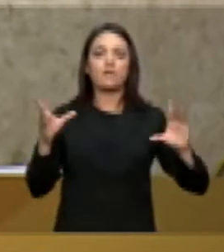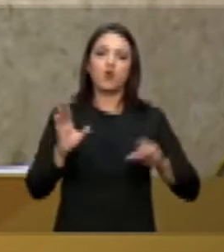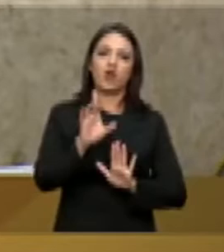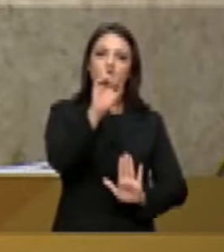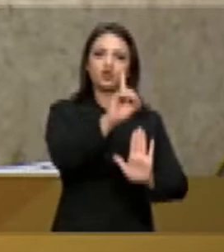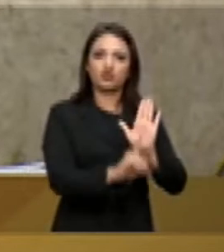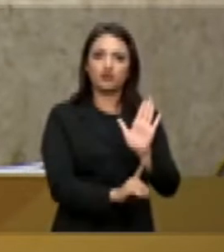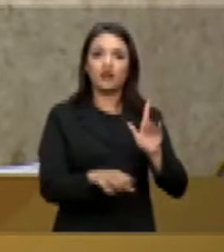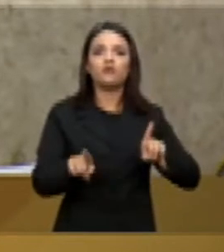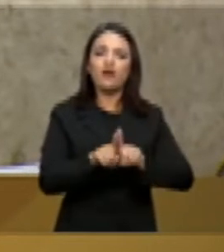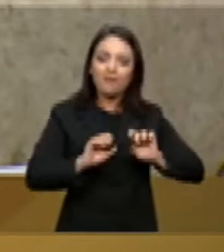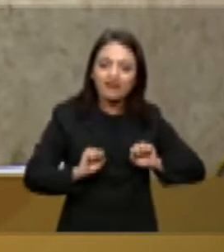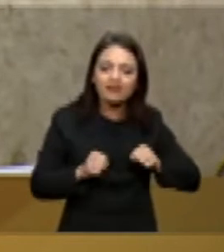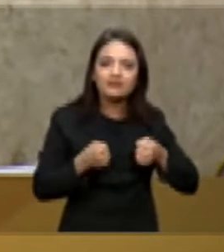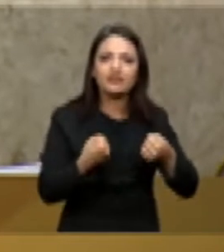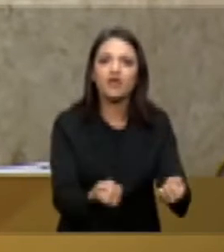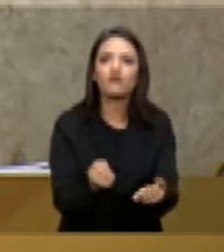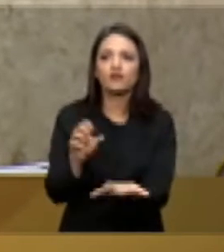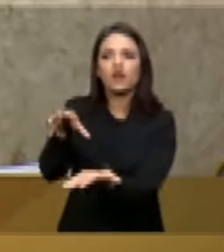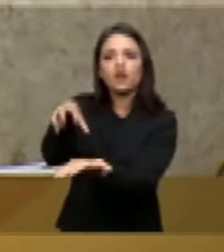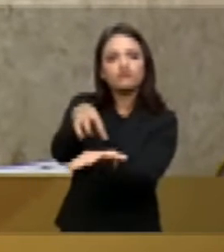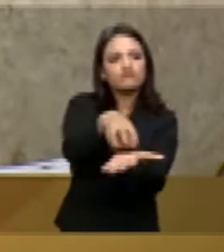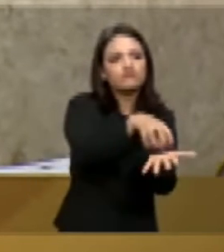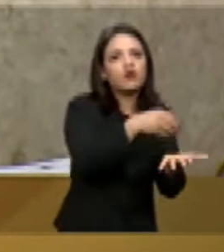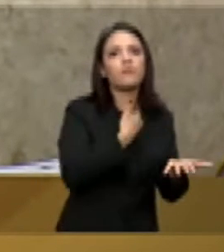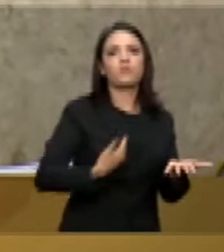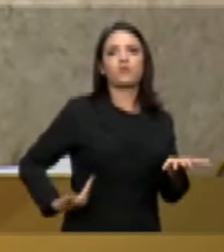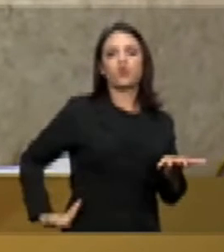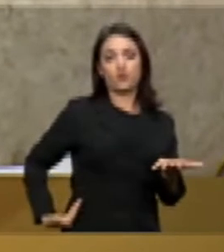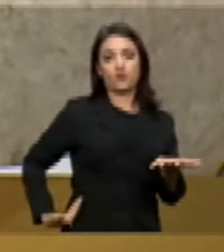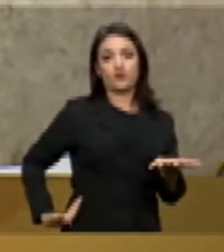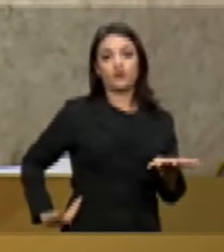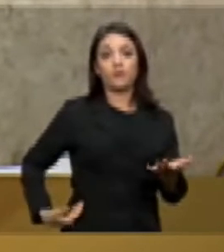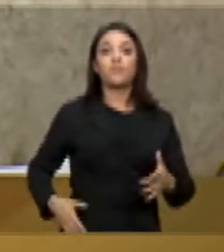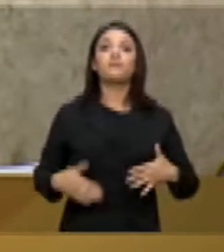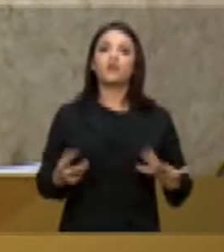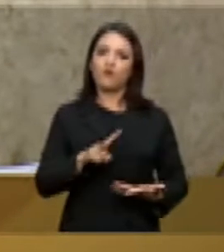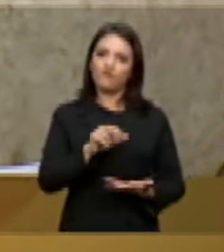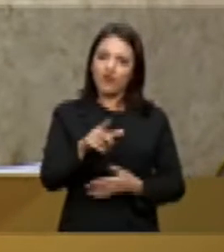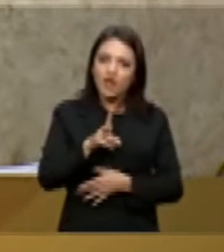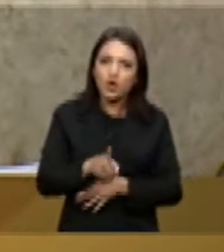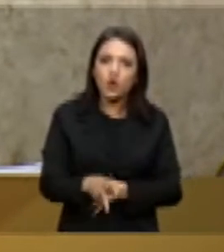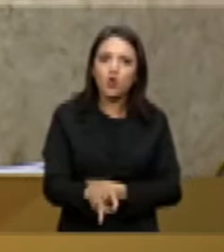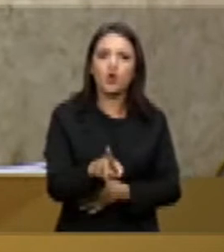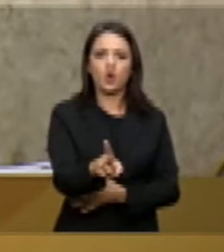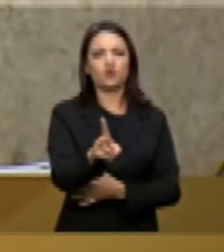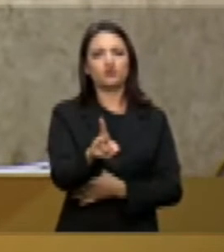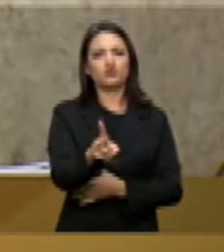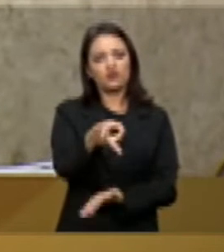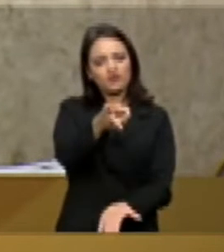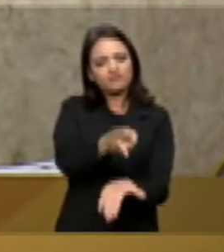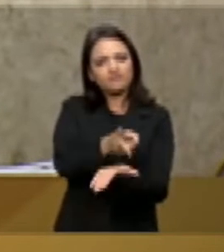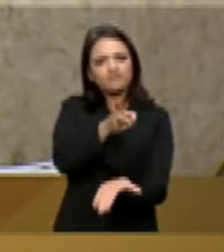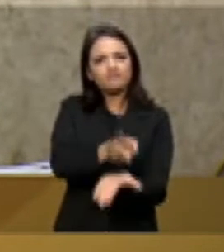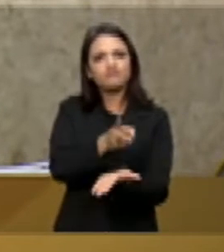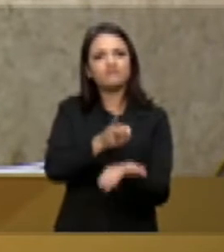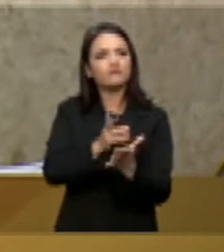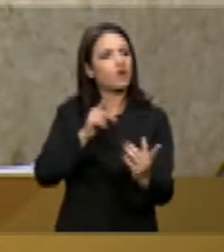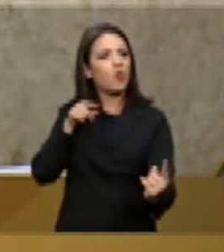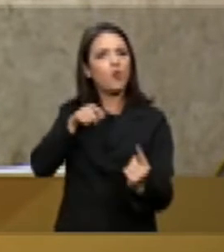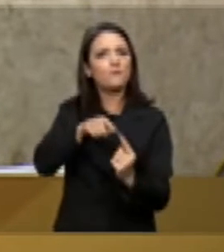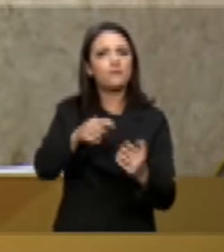e das instituições republicanas, e se manterá firme em sua missão de julgar